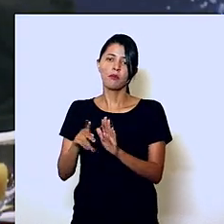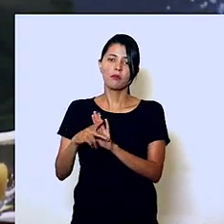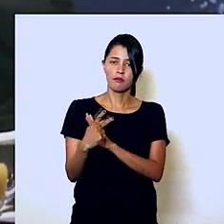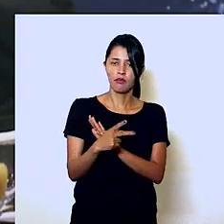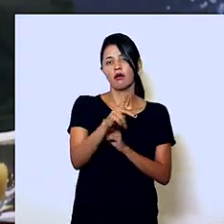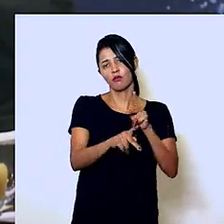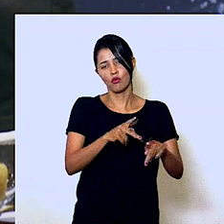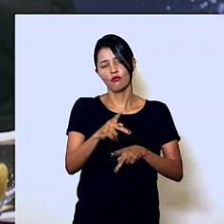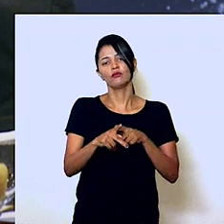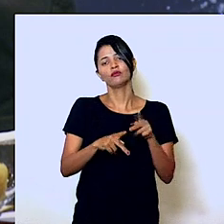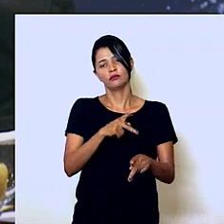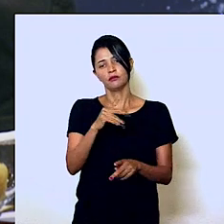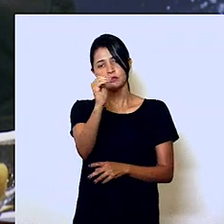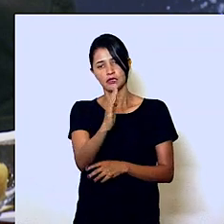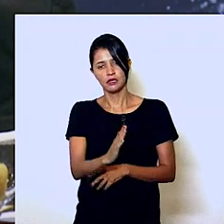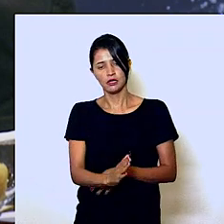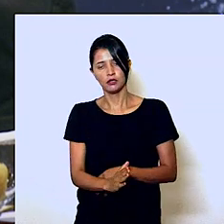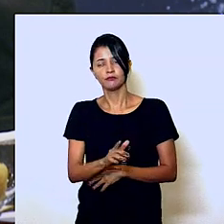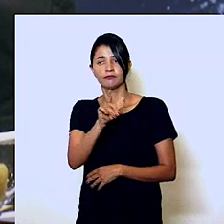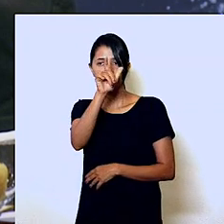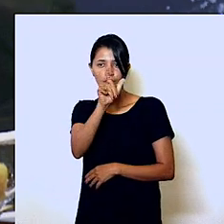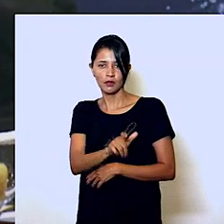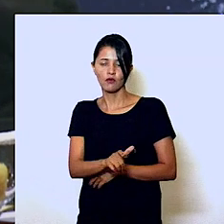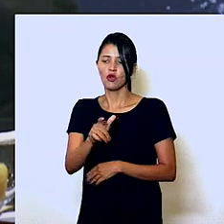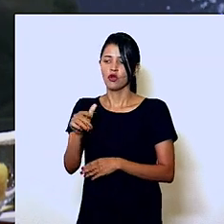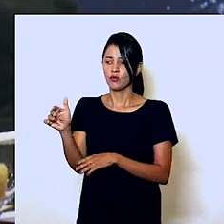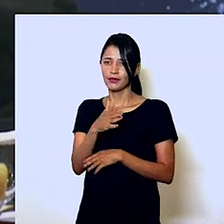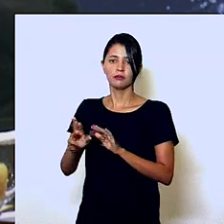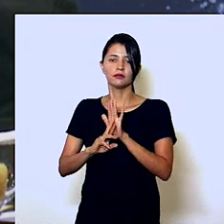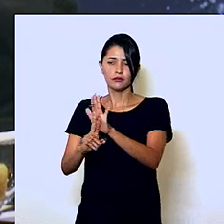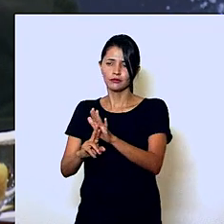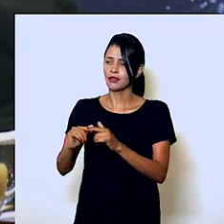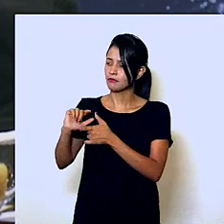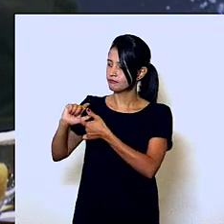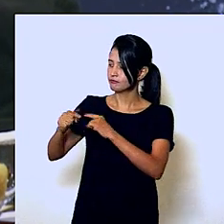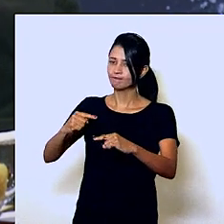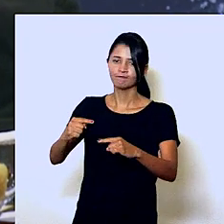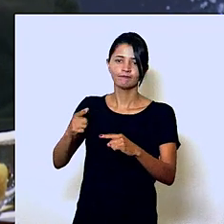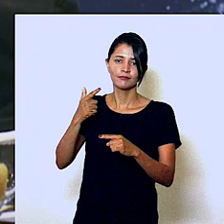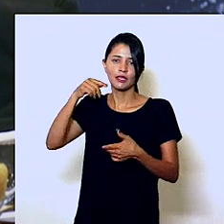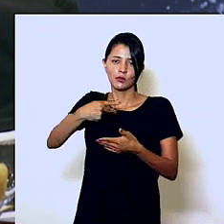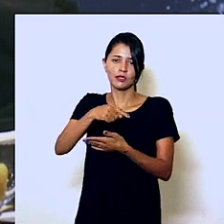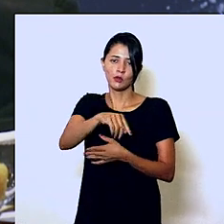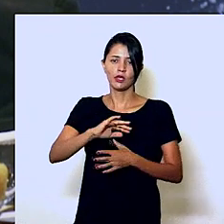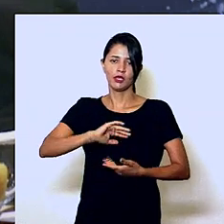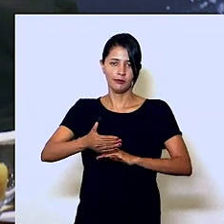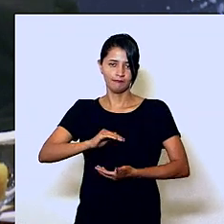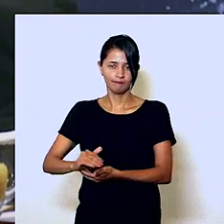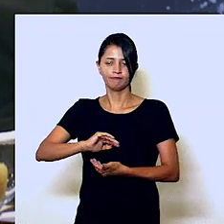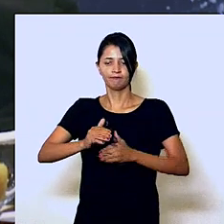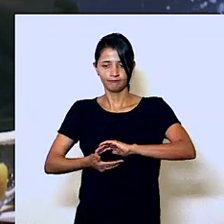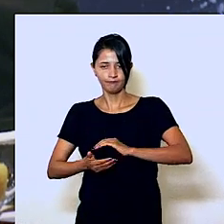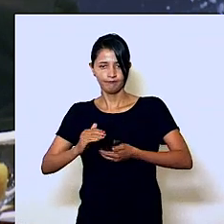um diplomata representativo da melhor tradição de diplomatas executivos do Itamaraty. E, nesse sentido, a sua trajetória